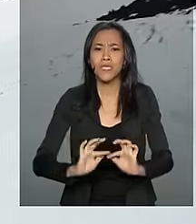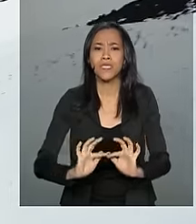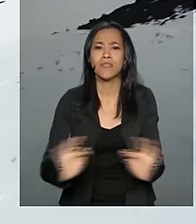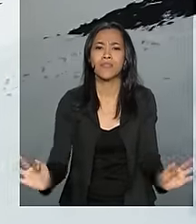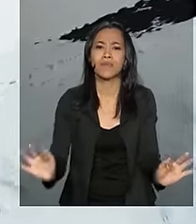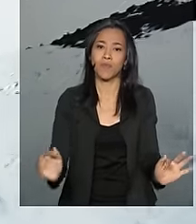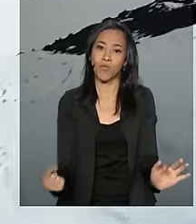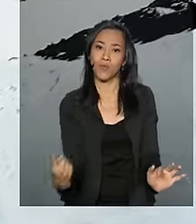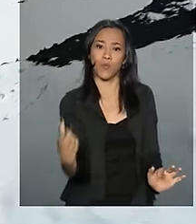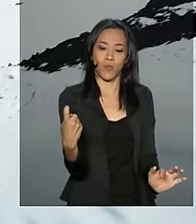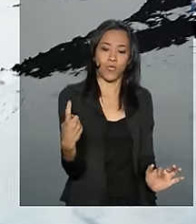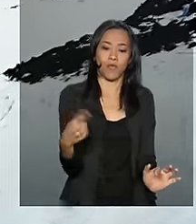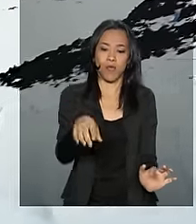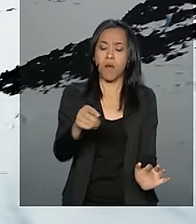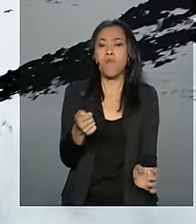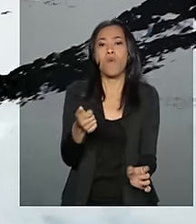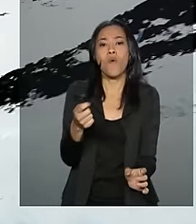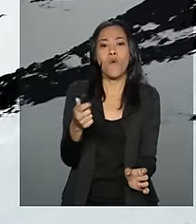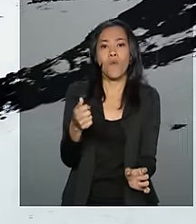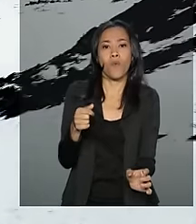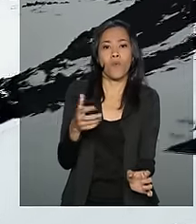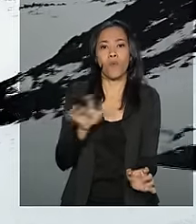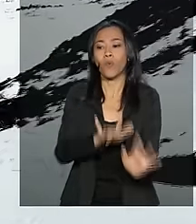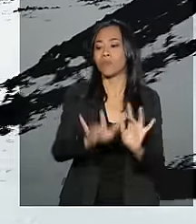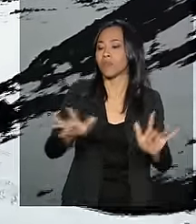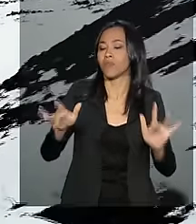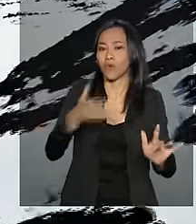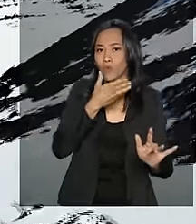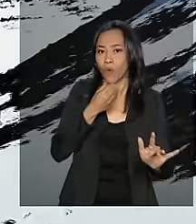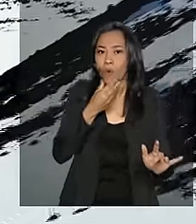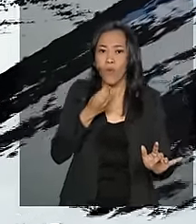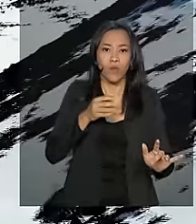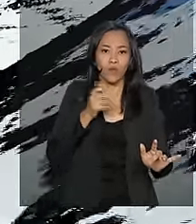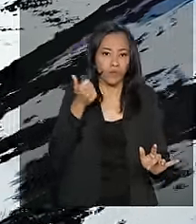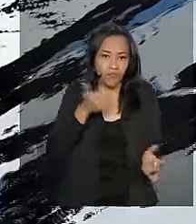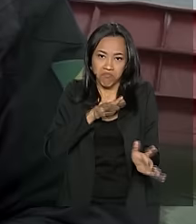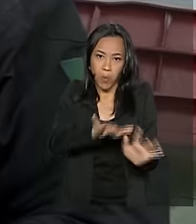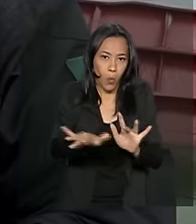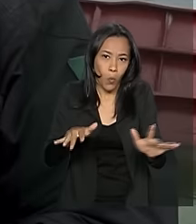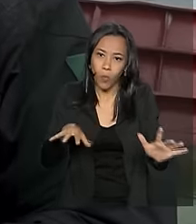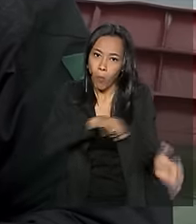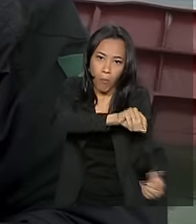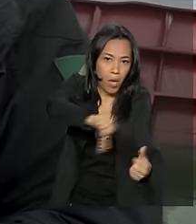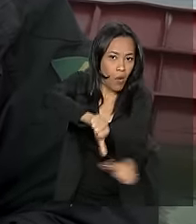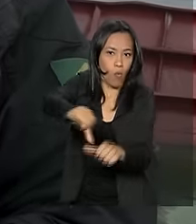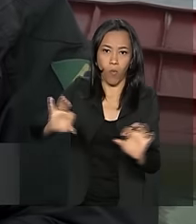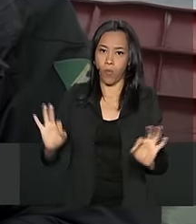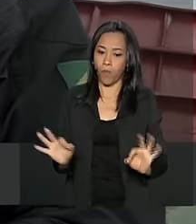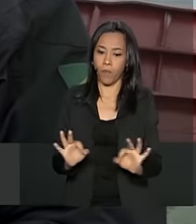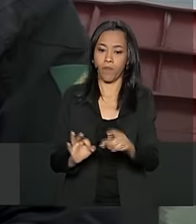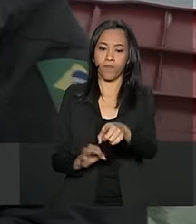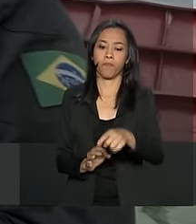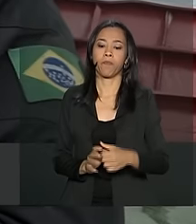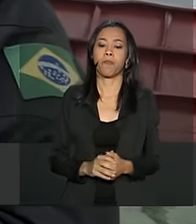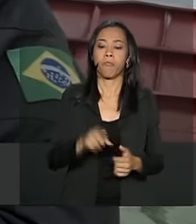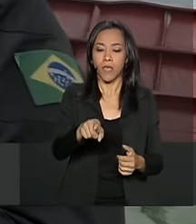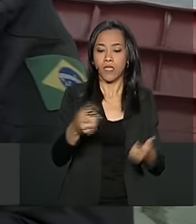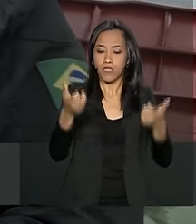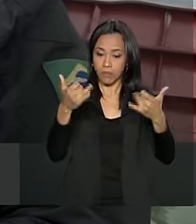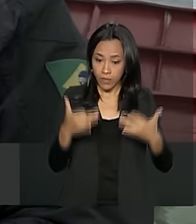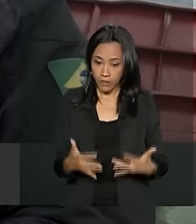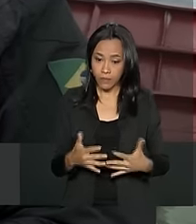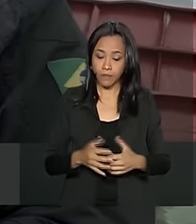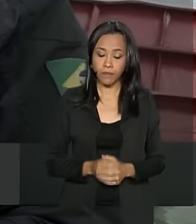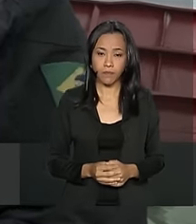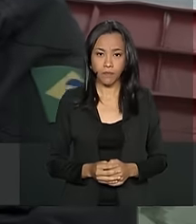Ambiente pouco alterado pelo homem e bastante sensível. É reconhecidamente uma das regiões mais sensíveis do planeta, tanto Antártico quanto o